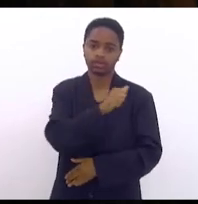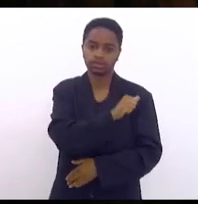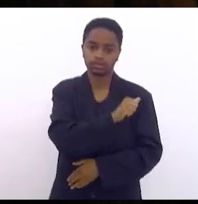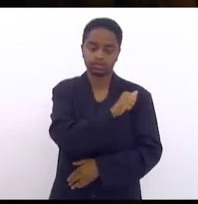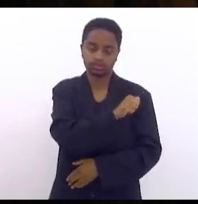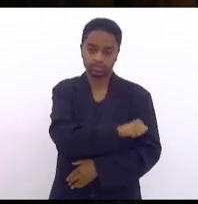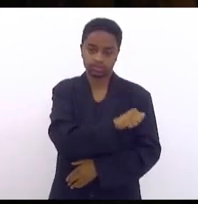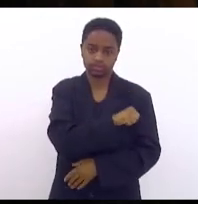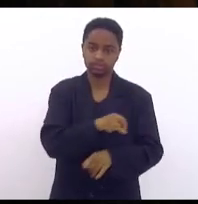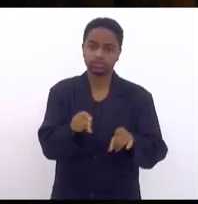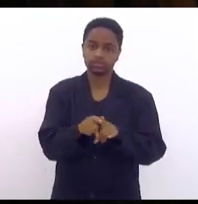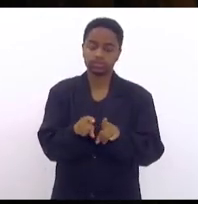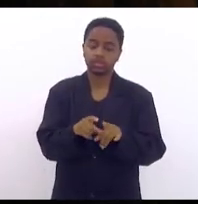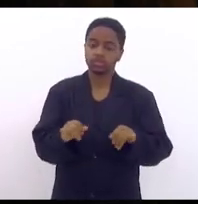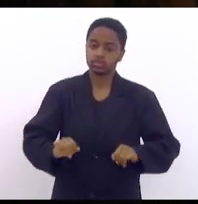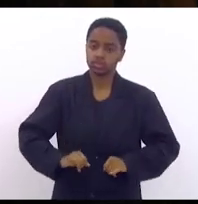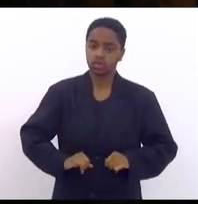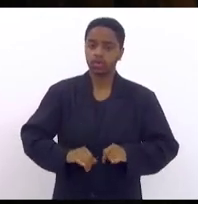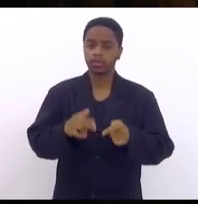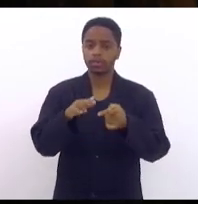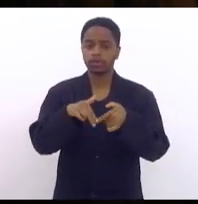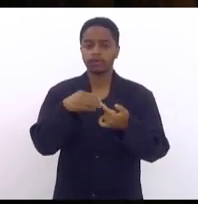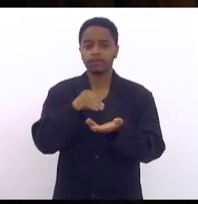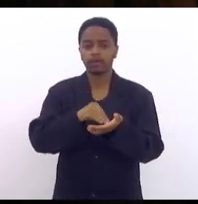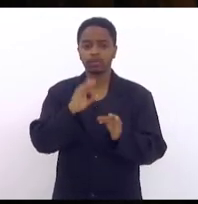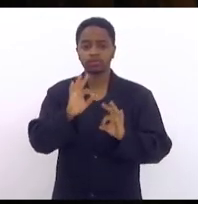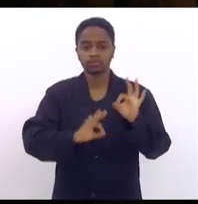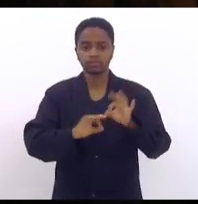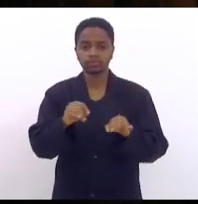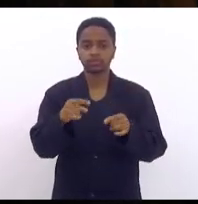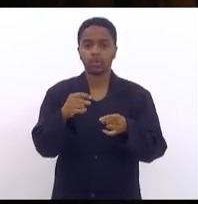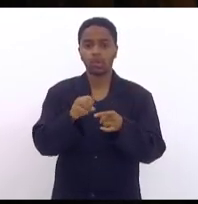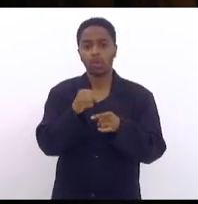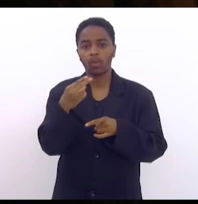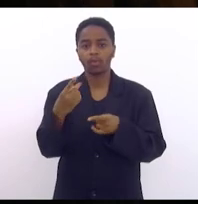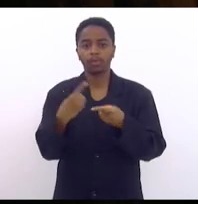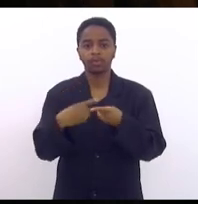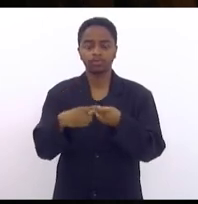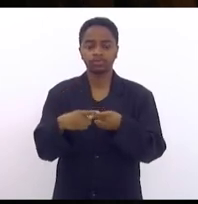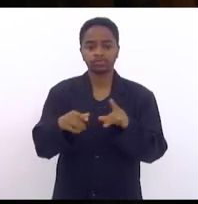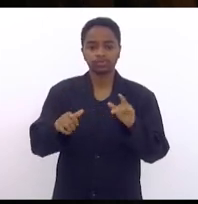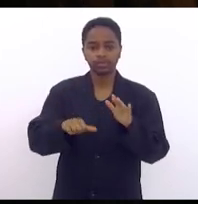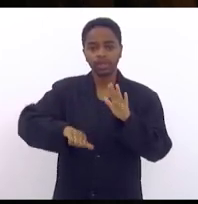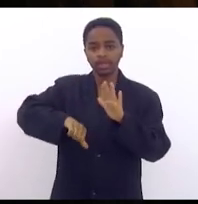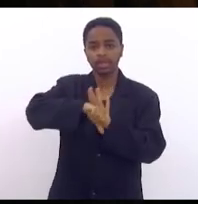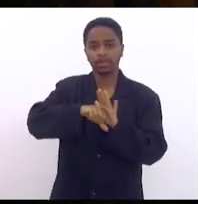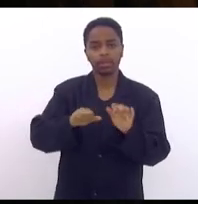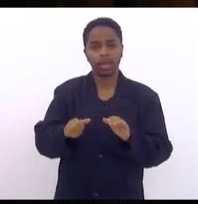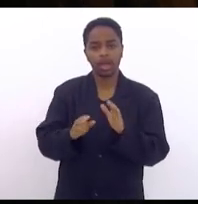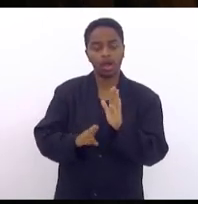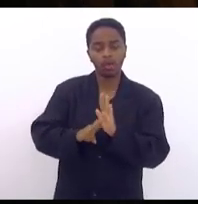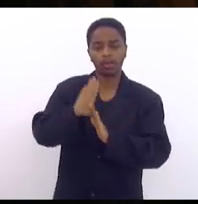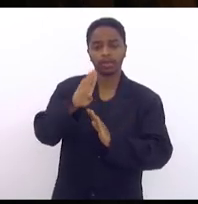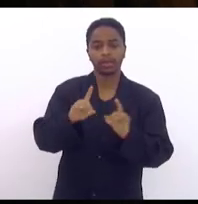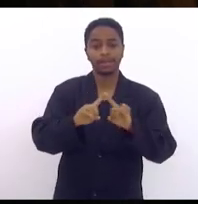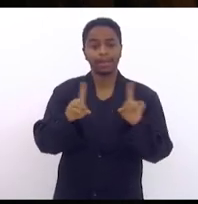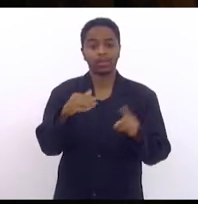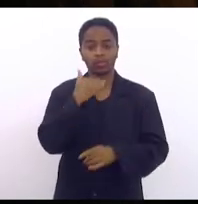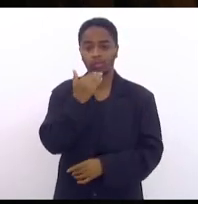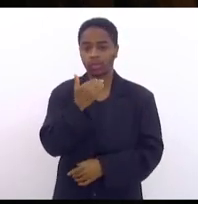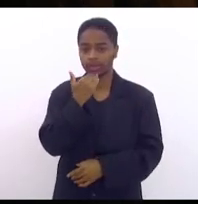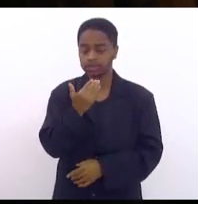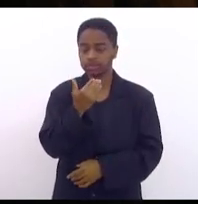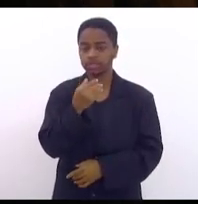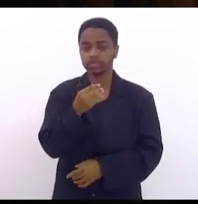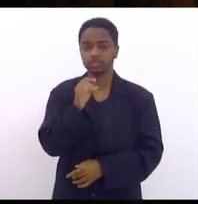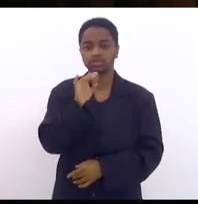alguma escalada de desordem, alguma escalada de criminalidade. Então, a discussão é fundamental, mas não adianta colocar a